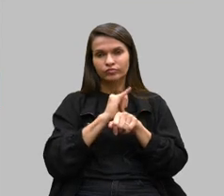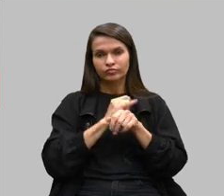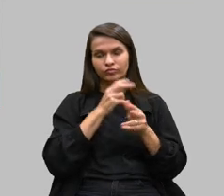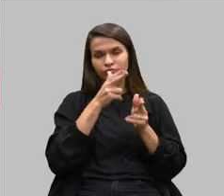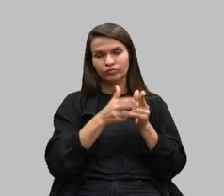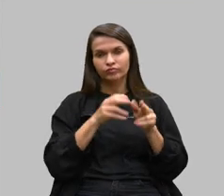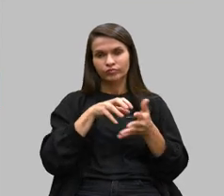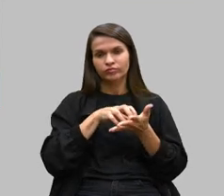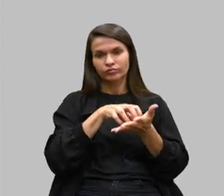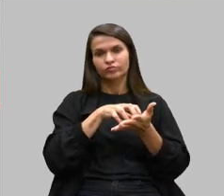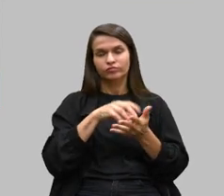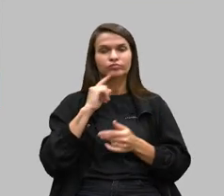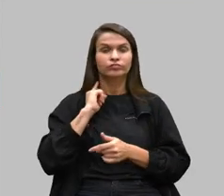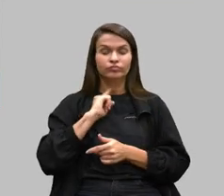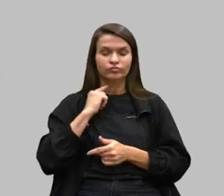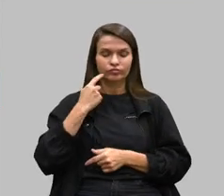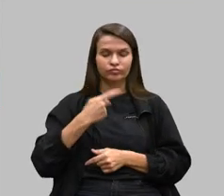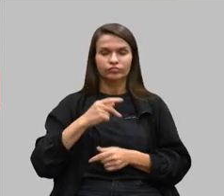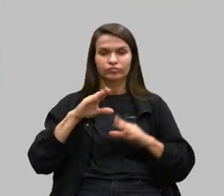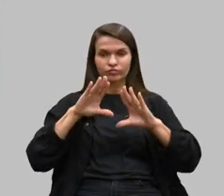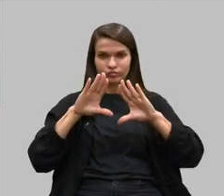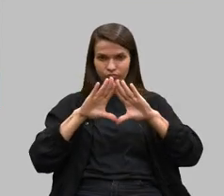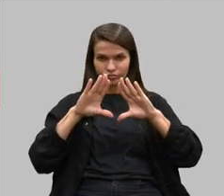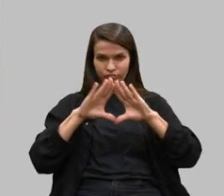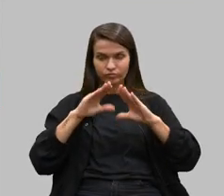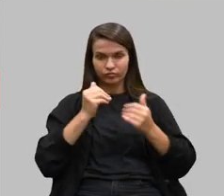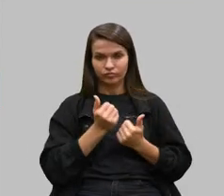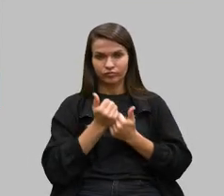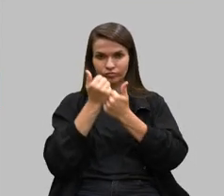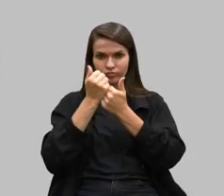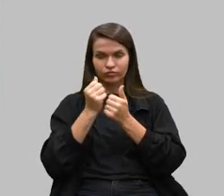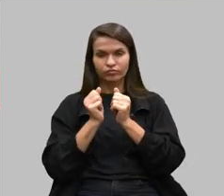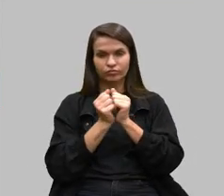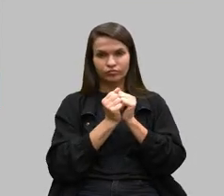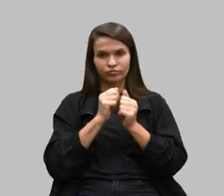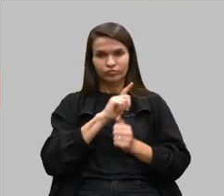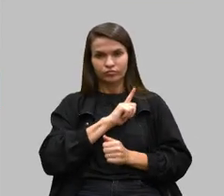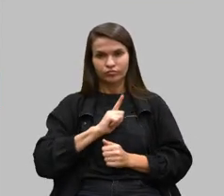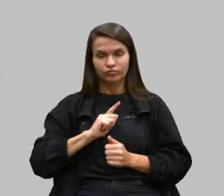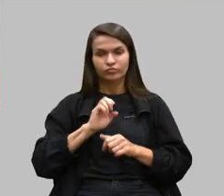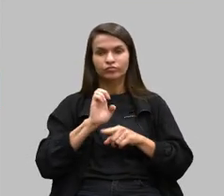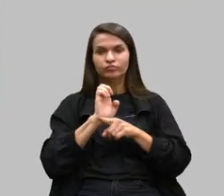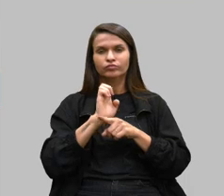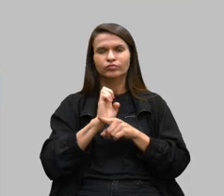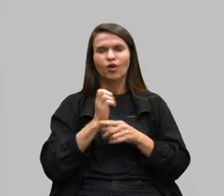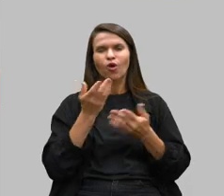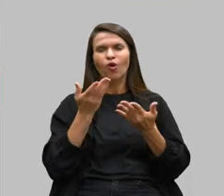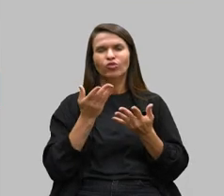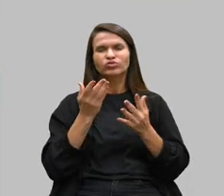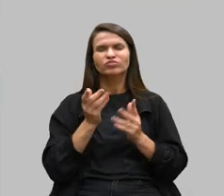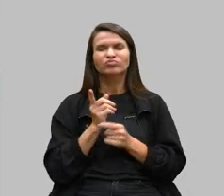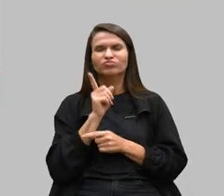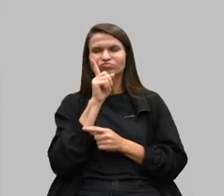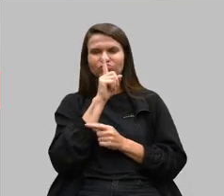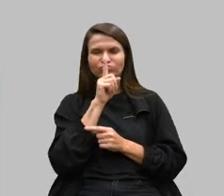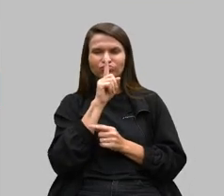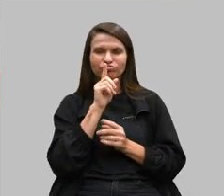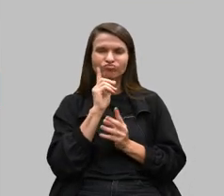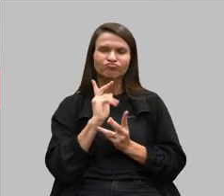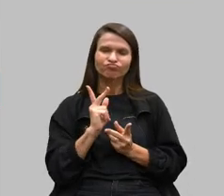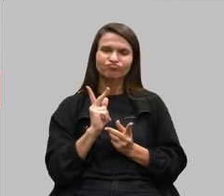Gerais que essa Assembleia apoiou junto ao governo do estado hoje está defasado porque no plano